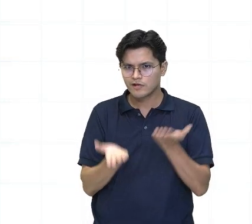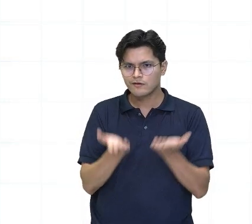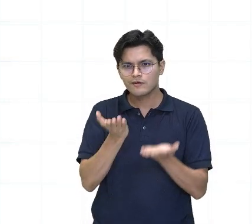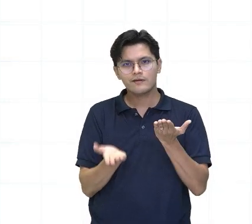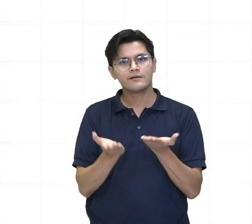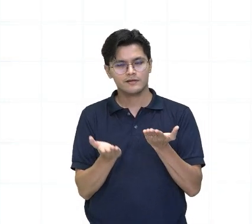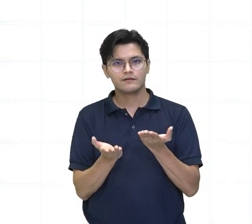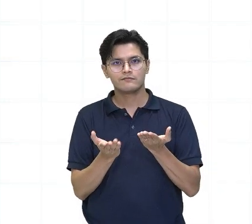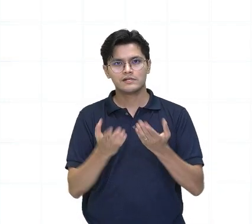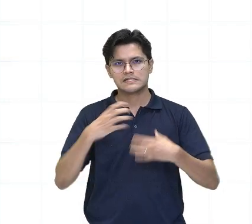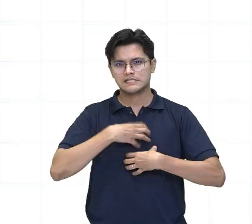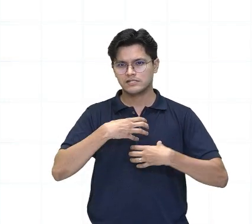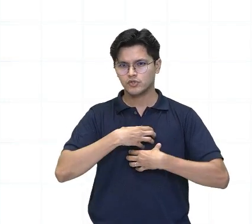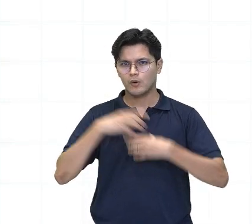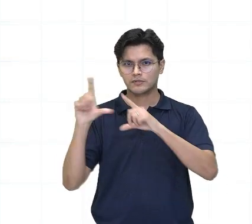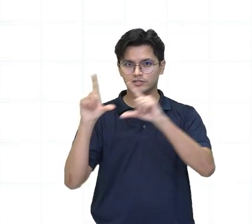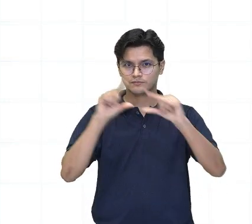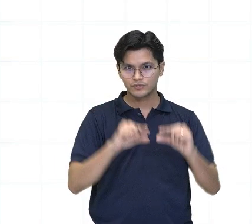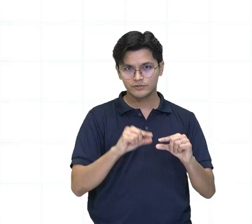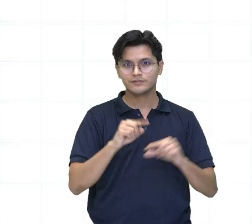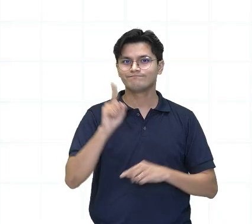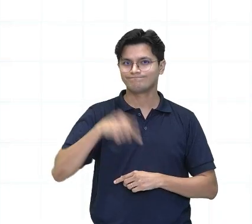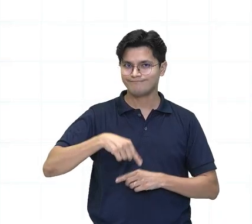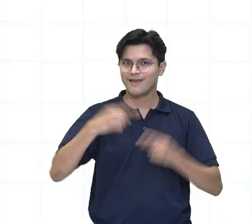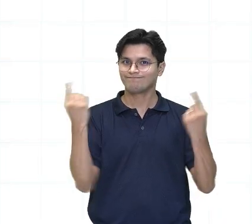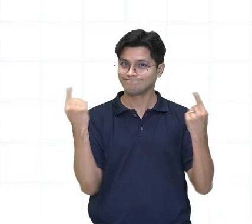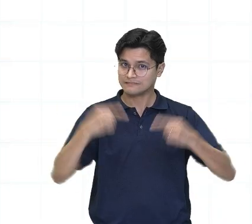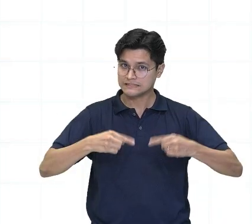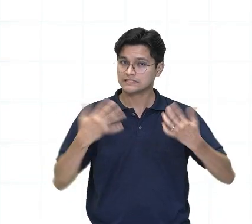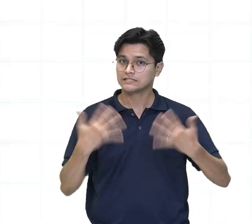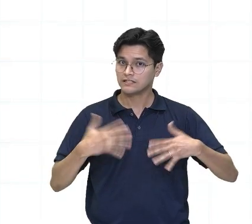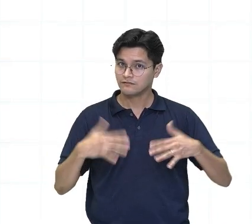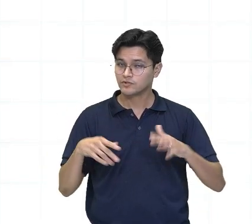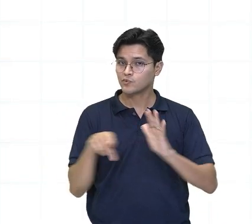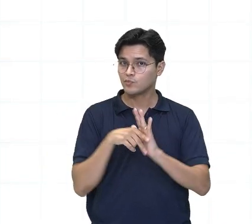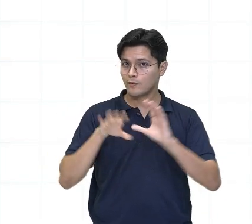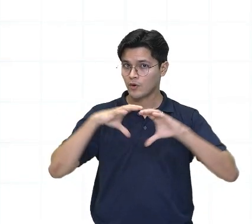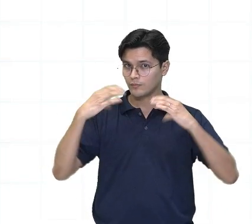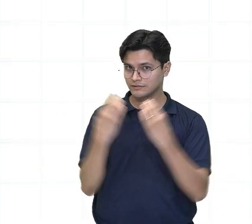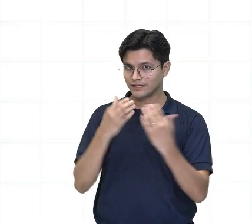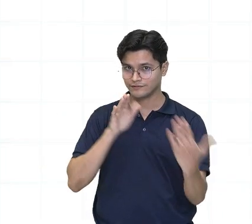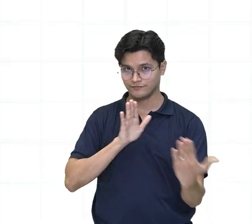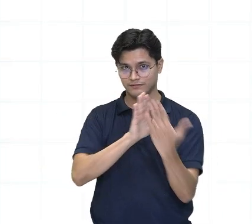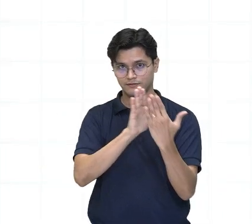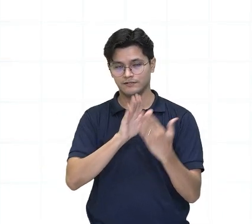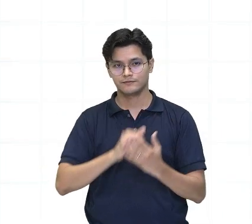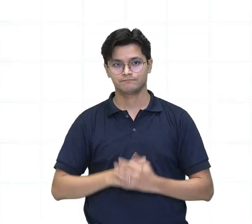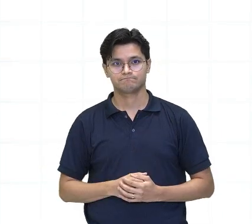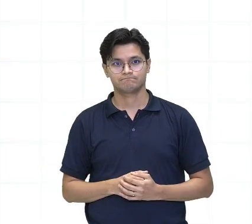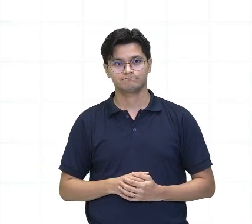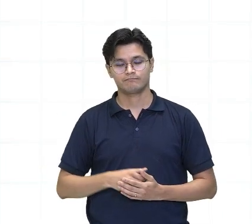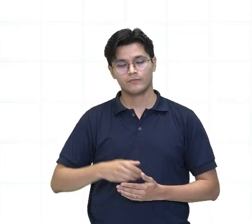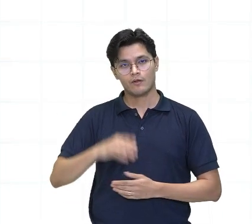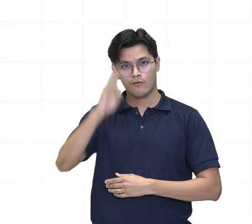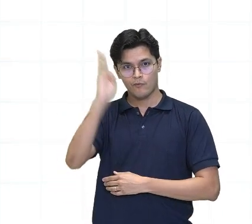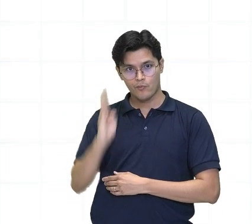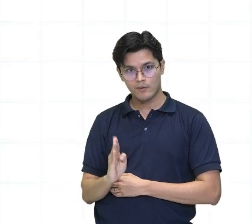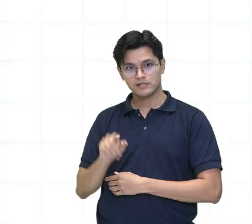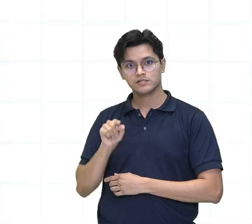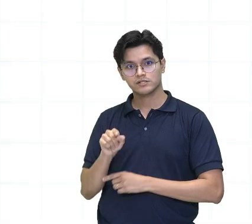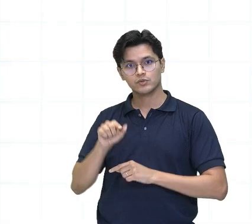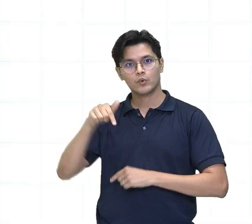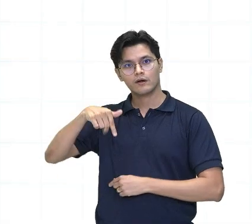efeitos colaterais é um dos desafios que a comunidade científica enfrenta. No Brasil, a